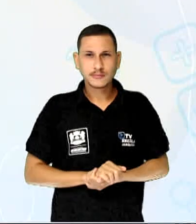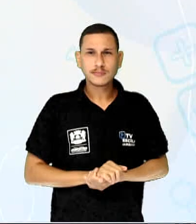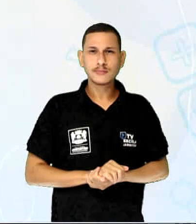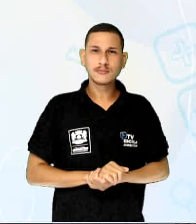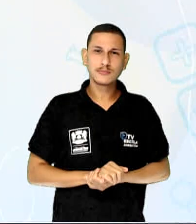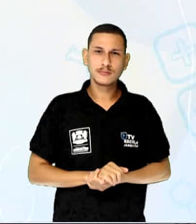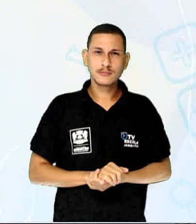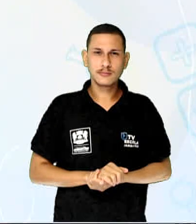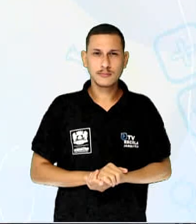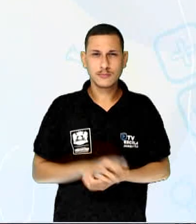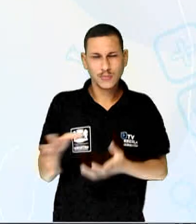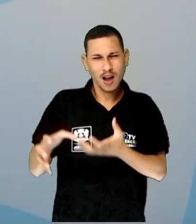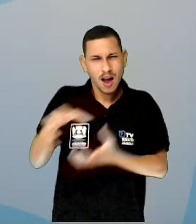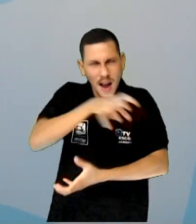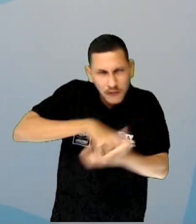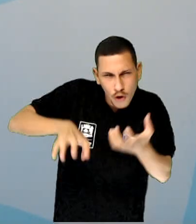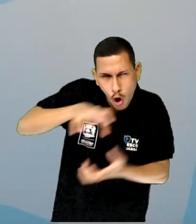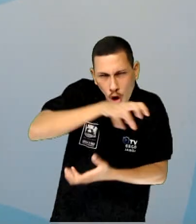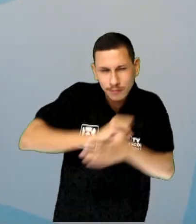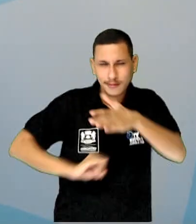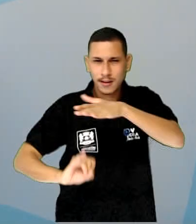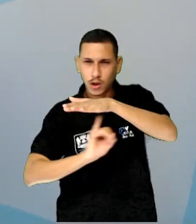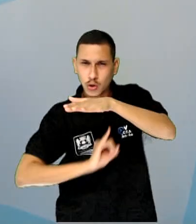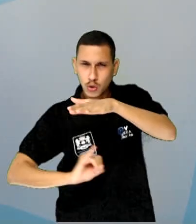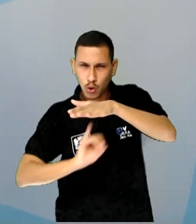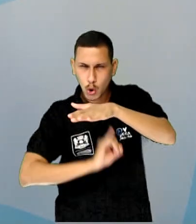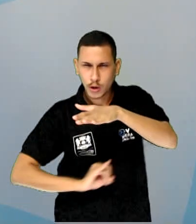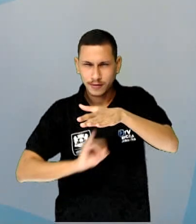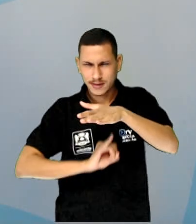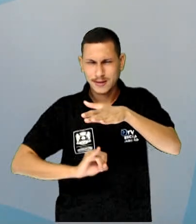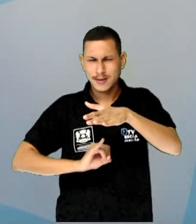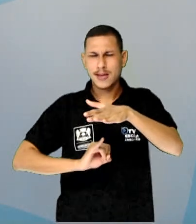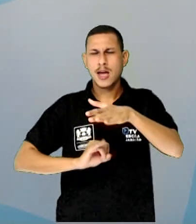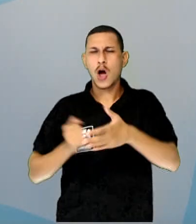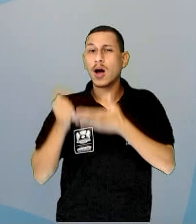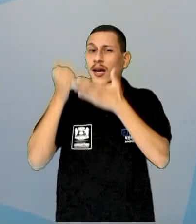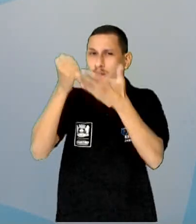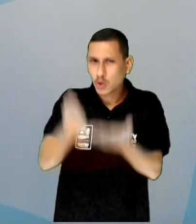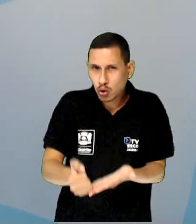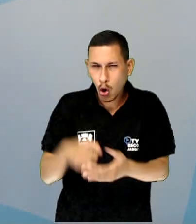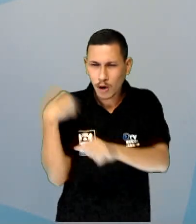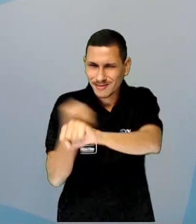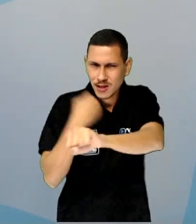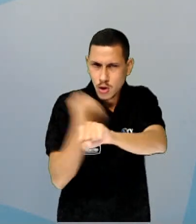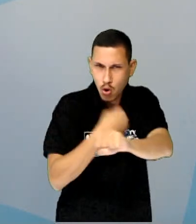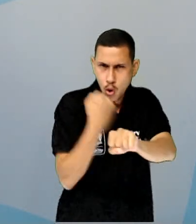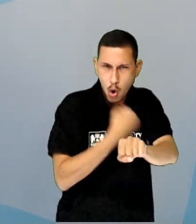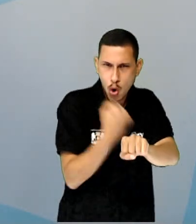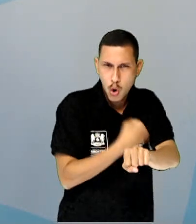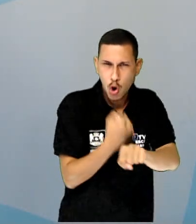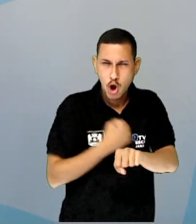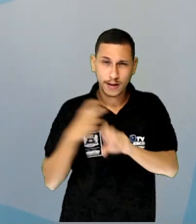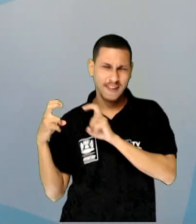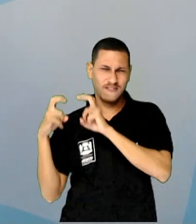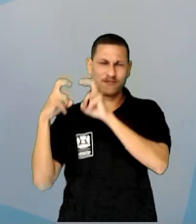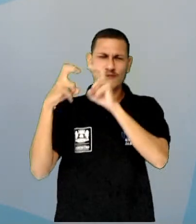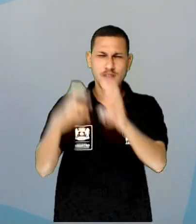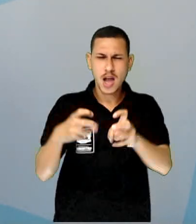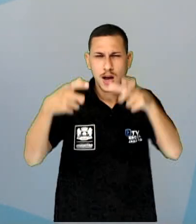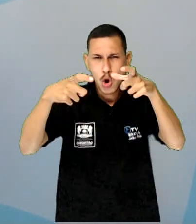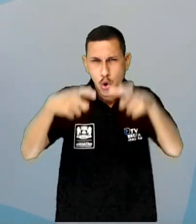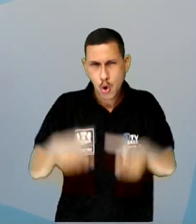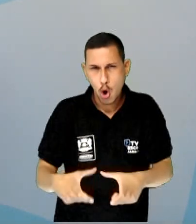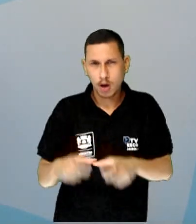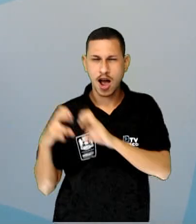A Revolução Industrial resultou na construção de ferrovias. Em vários lugares do mundo, as rodovias tinham